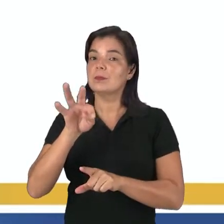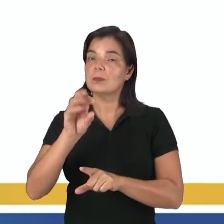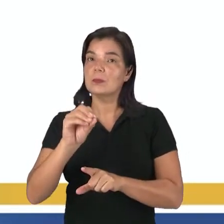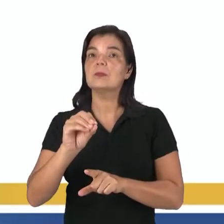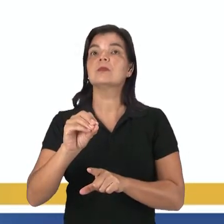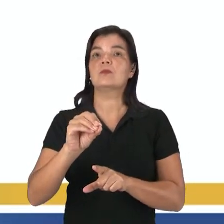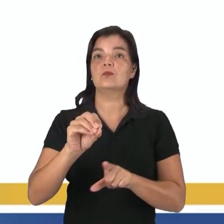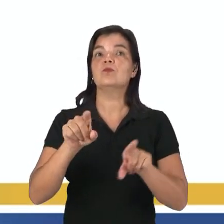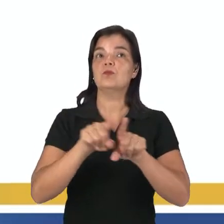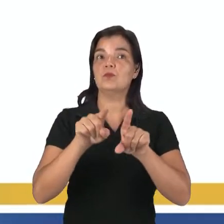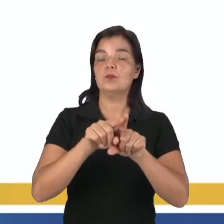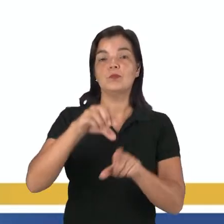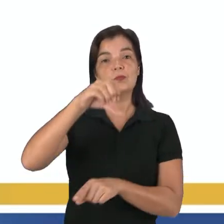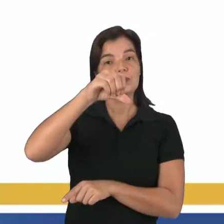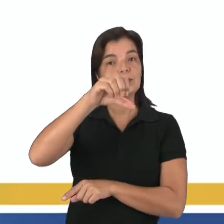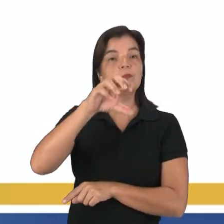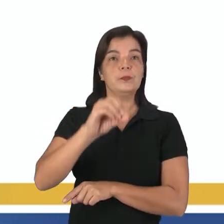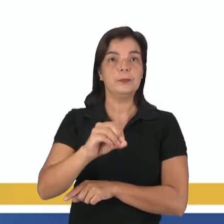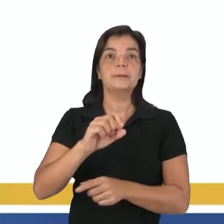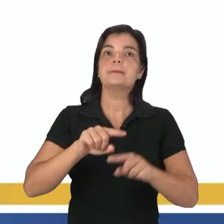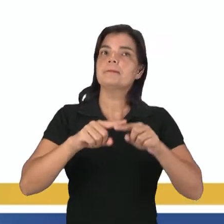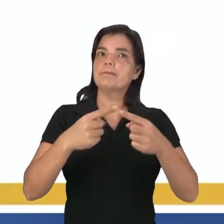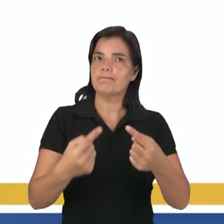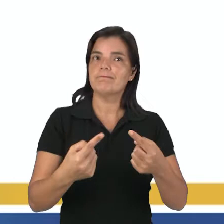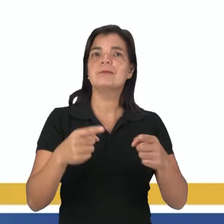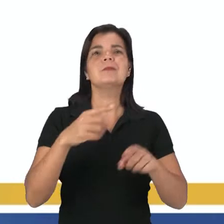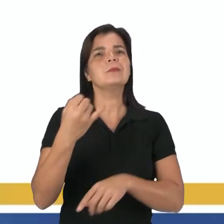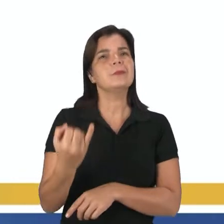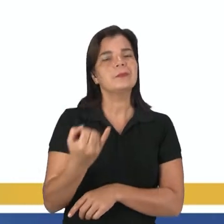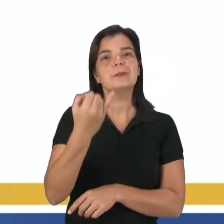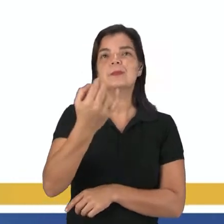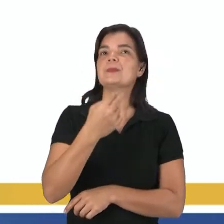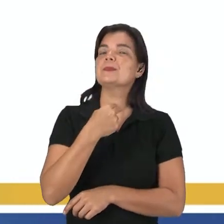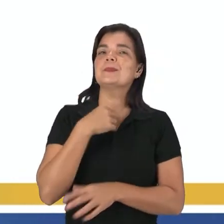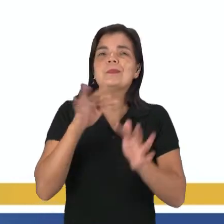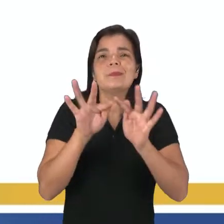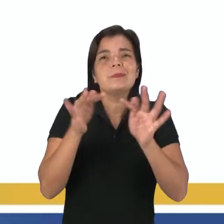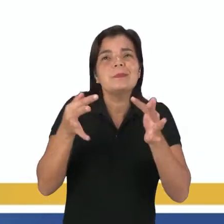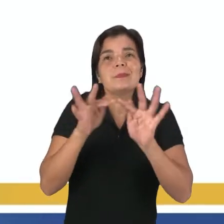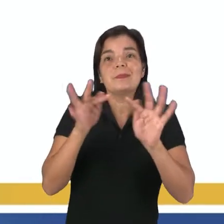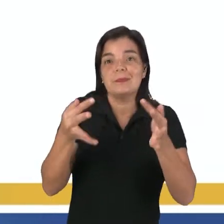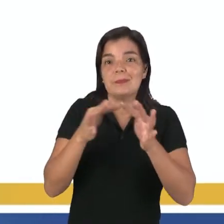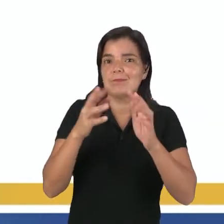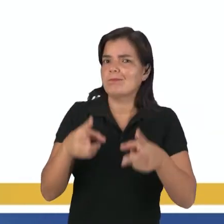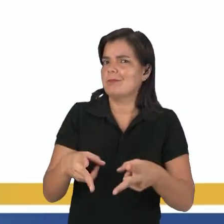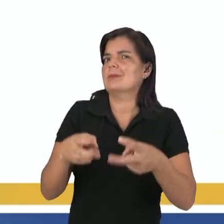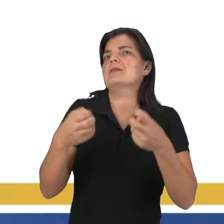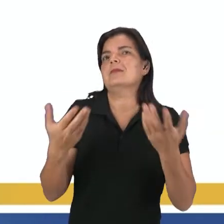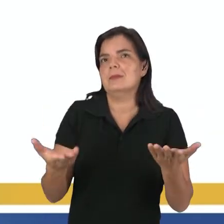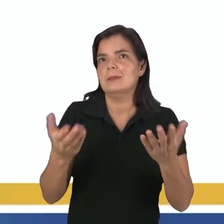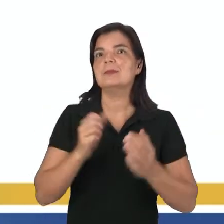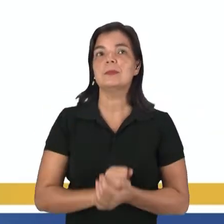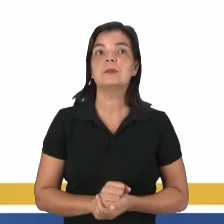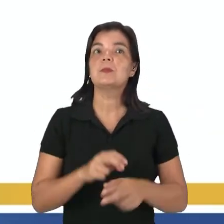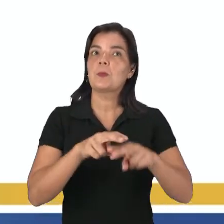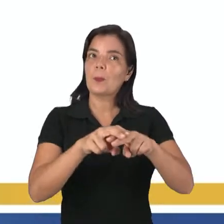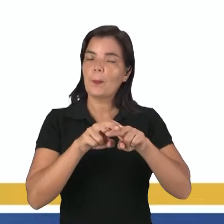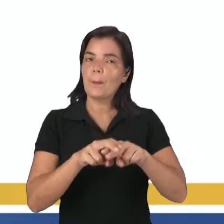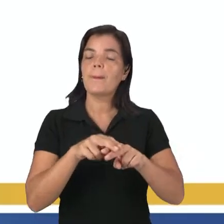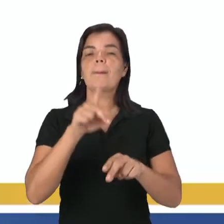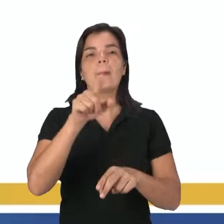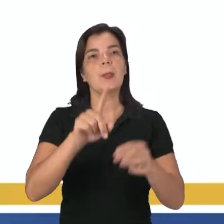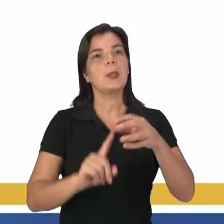reto ou seja um ângulo de 90 graus mas esse fato tão importante não poderia simplesmente passar